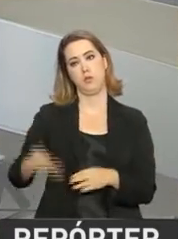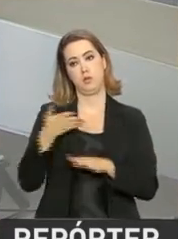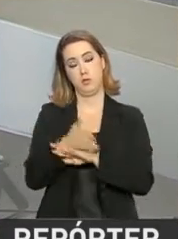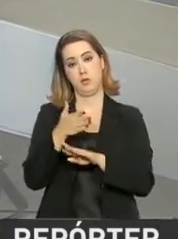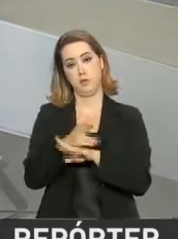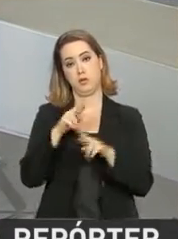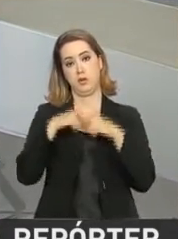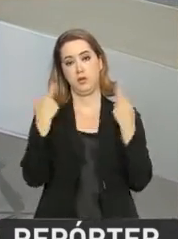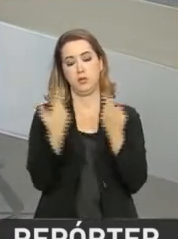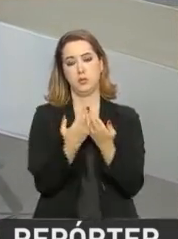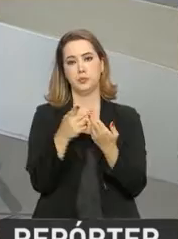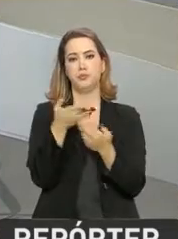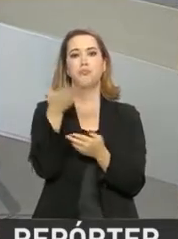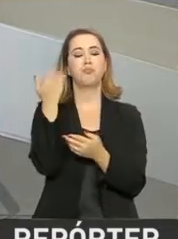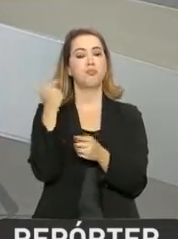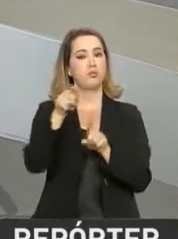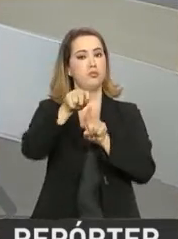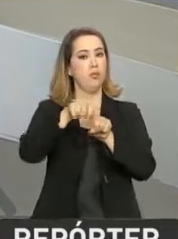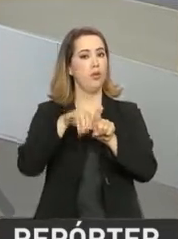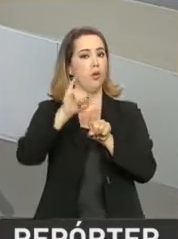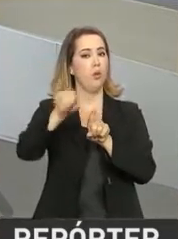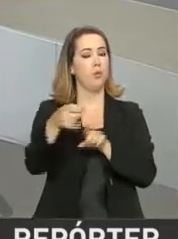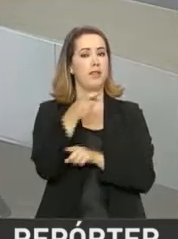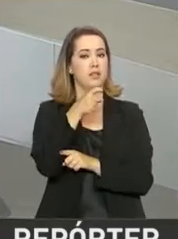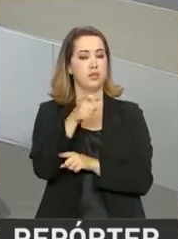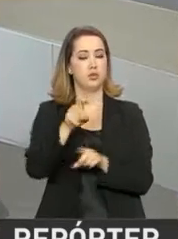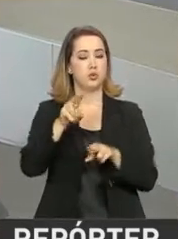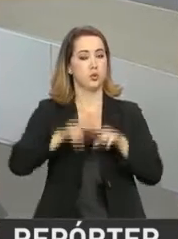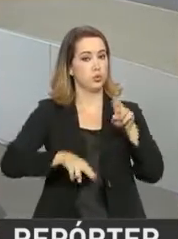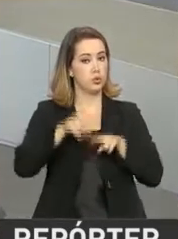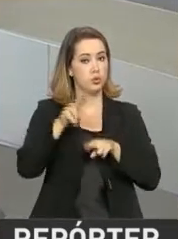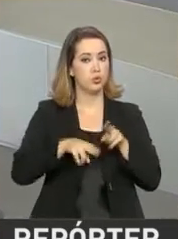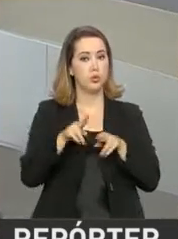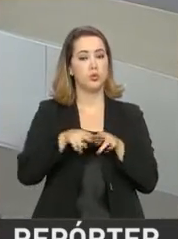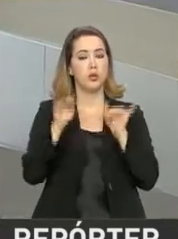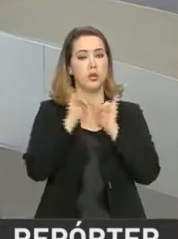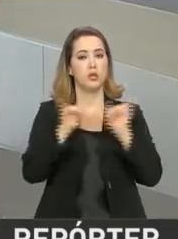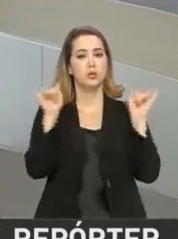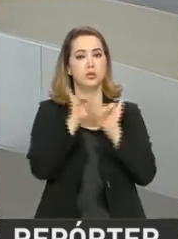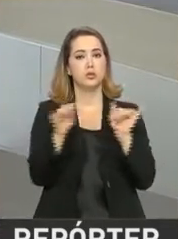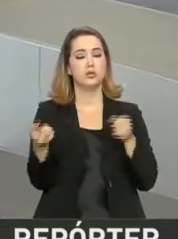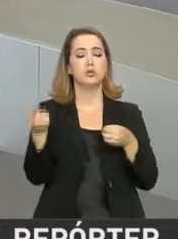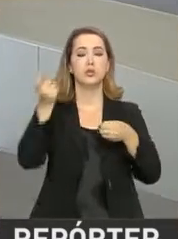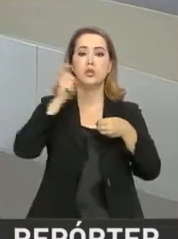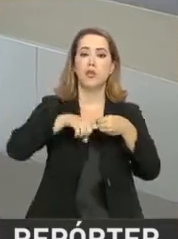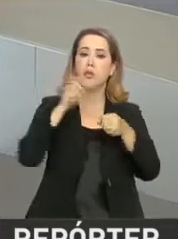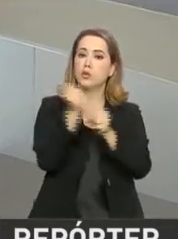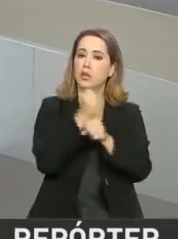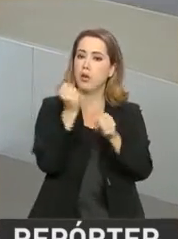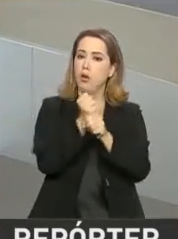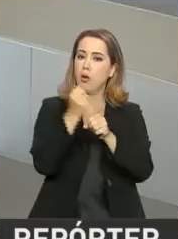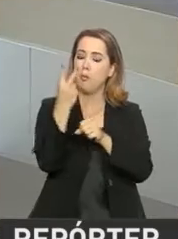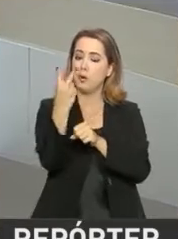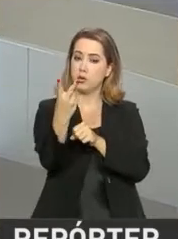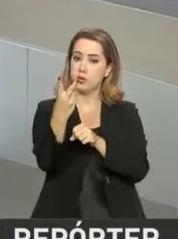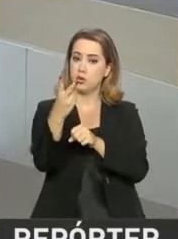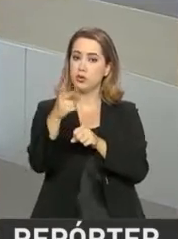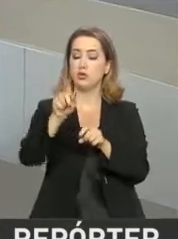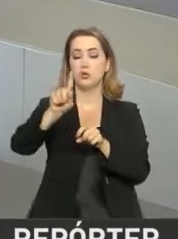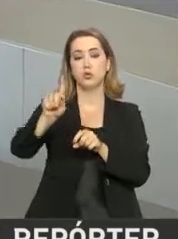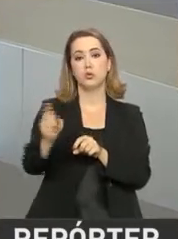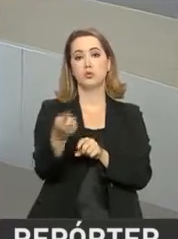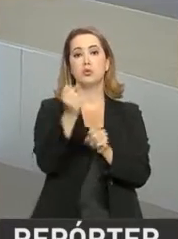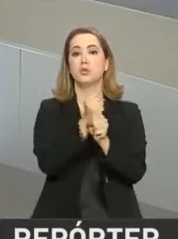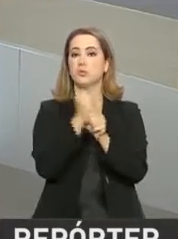o governo anunciou a retomada de duas mil obras do programa de aceleração do crescimento que por falta de repasse de verbas estavam